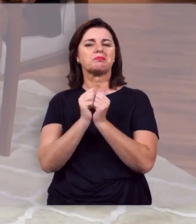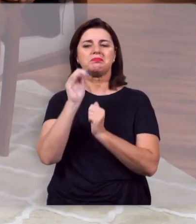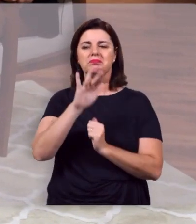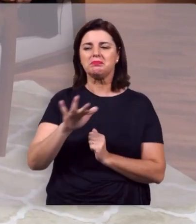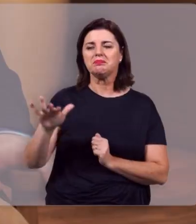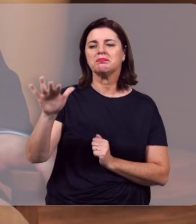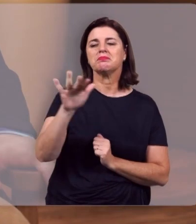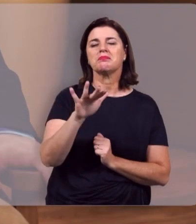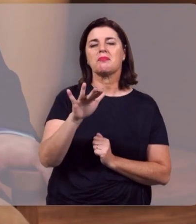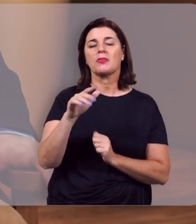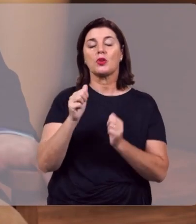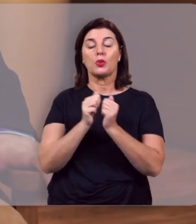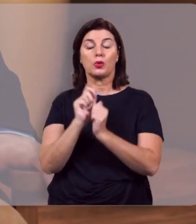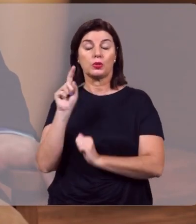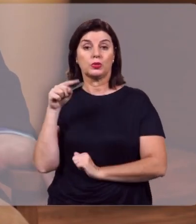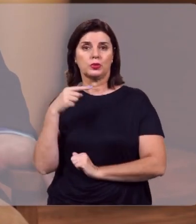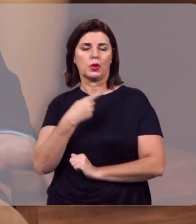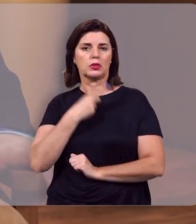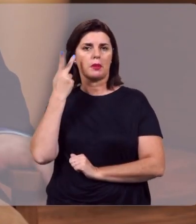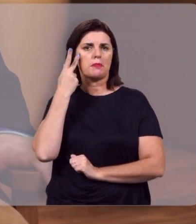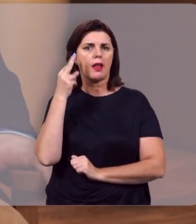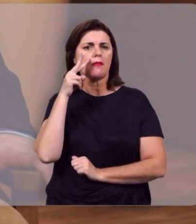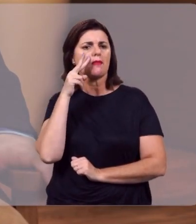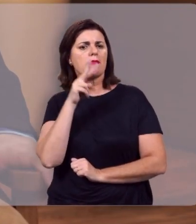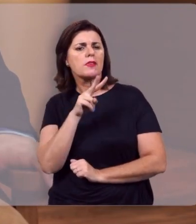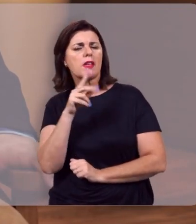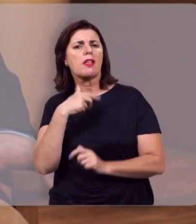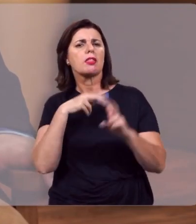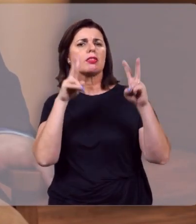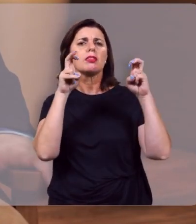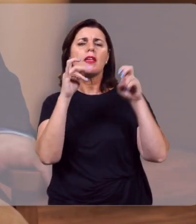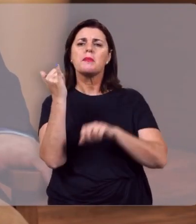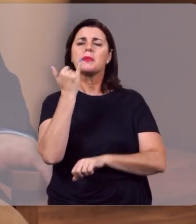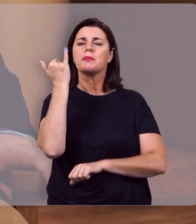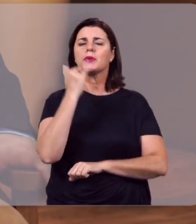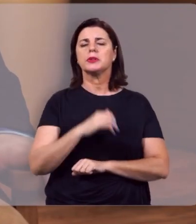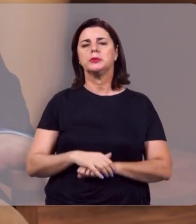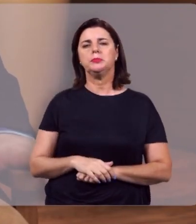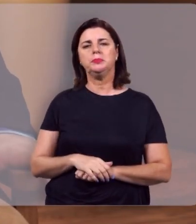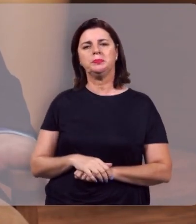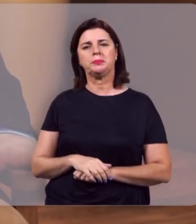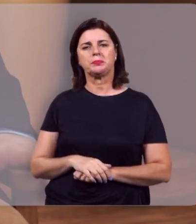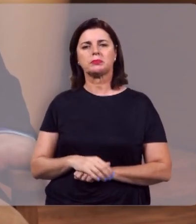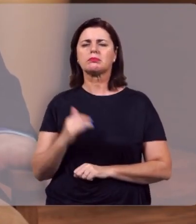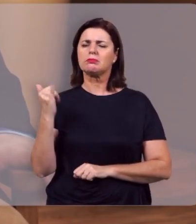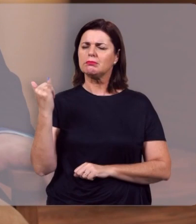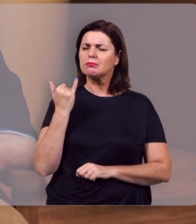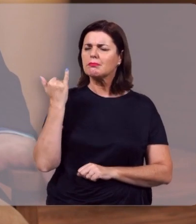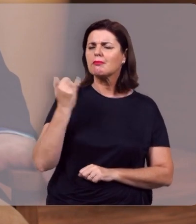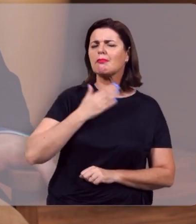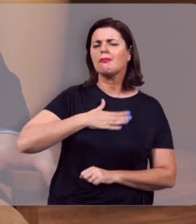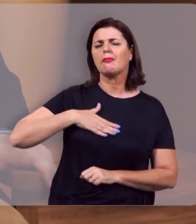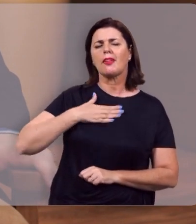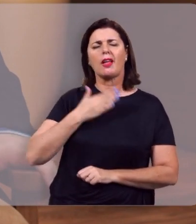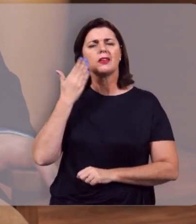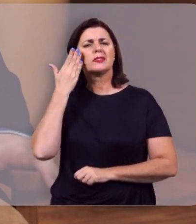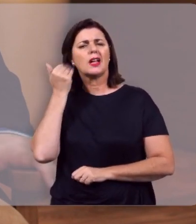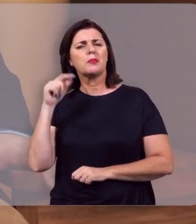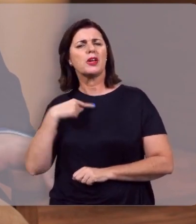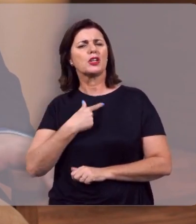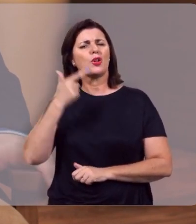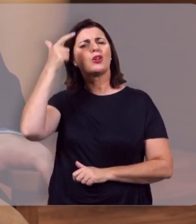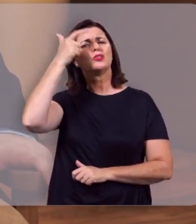em casa, juntamente conosco, para tratar essa temática tão importante. Que privilégio é saber que nós